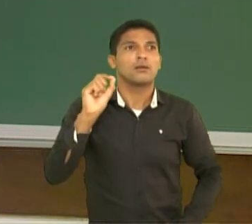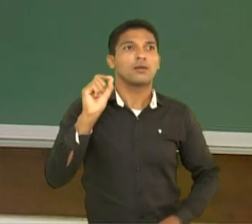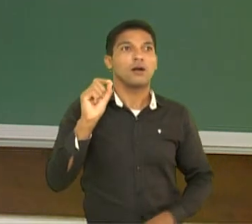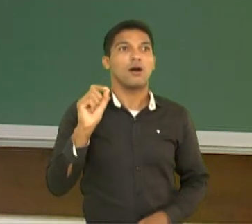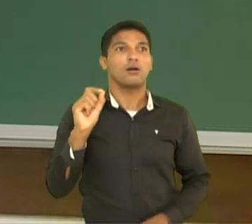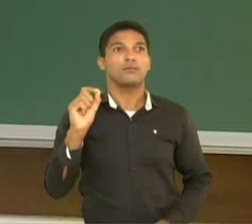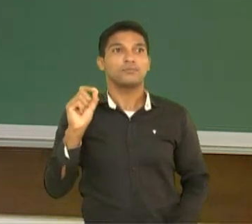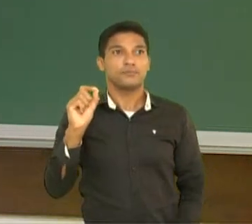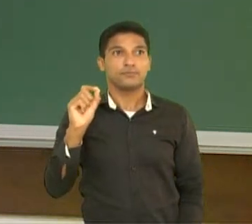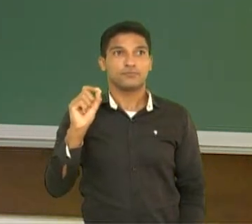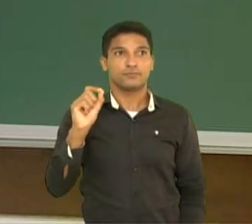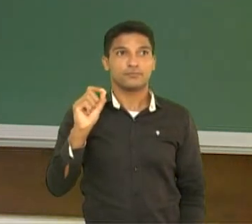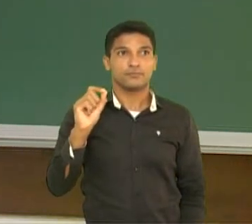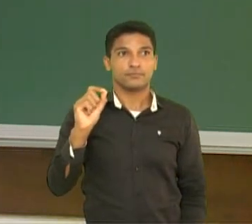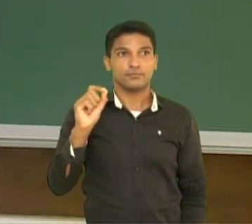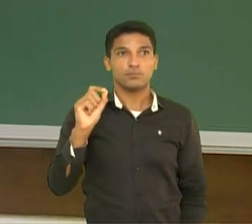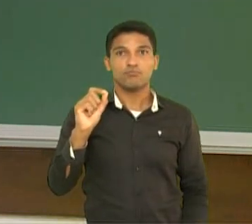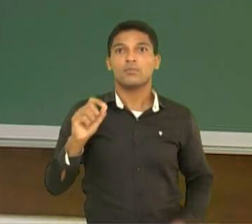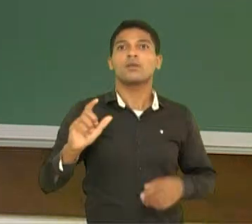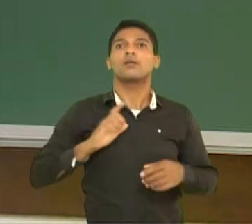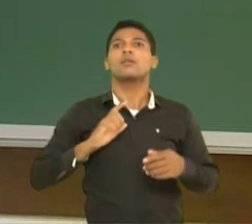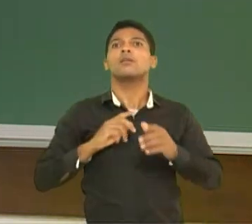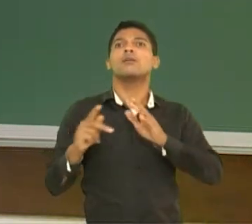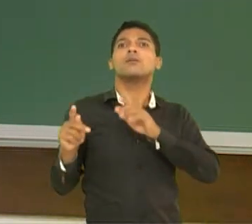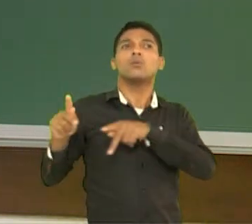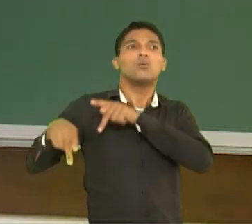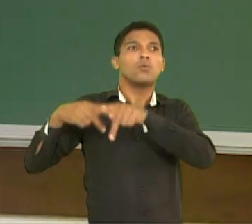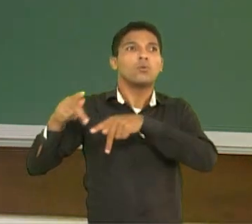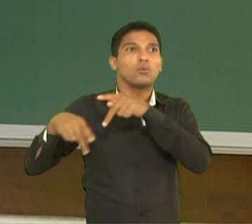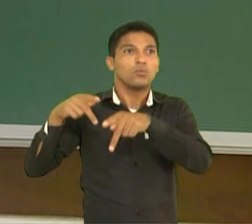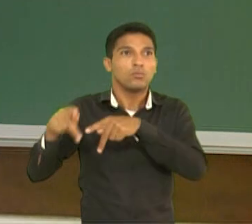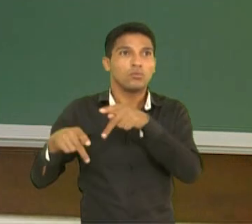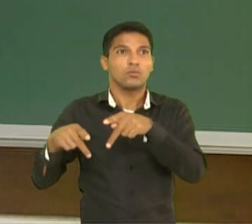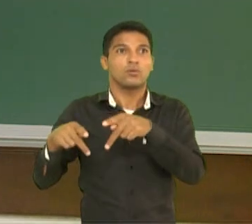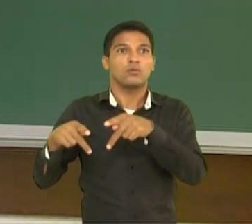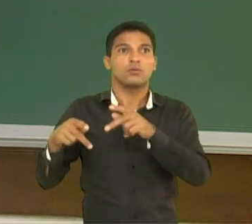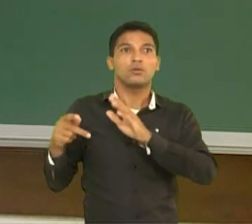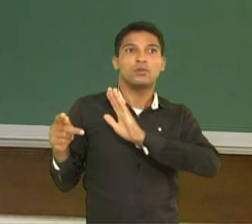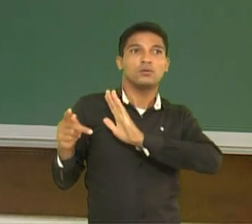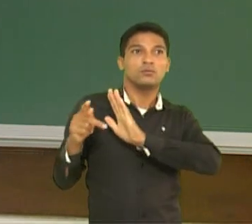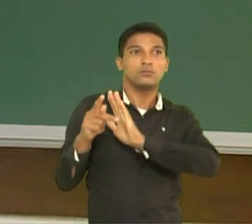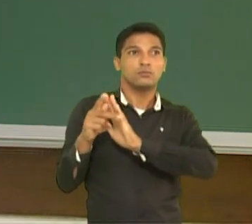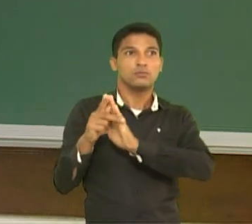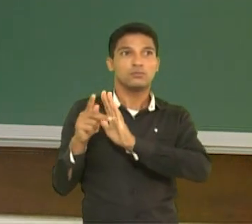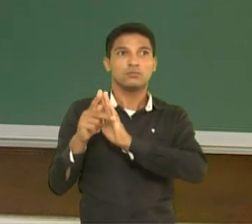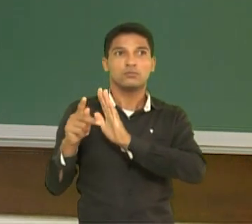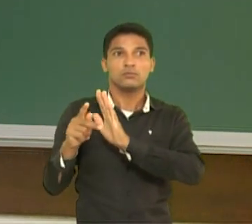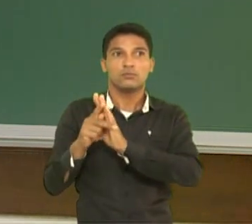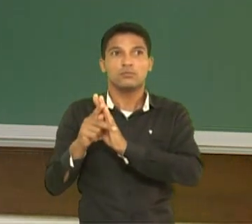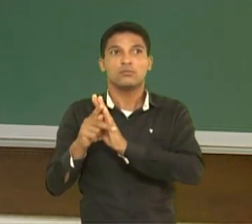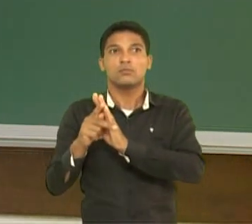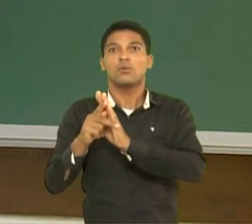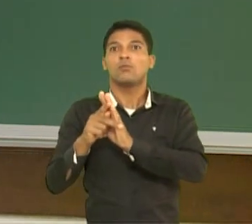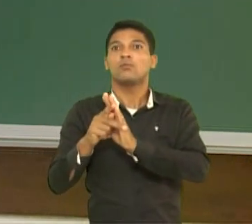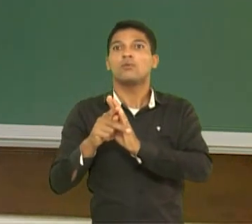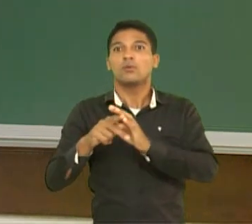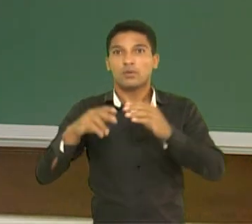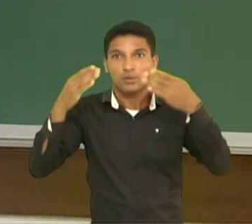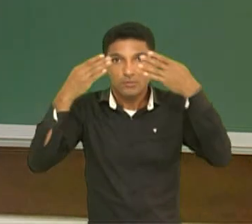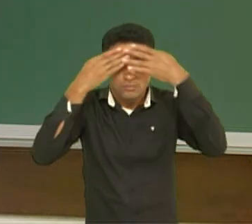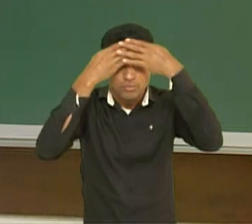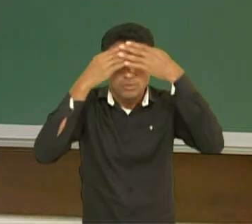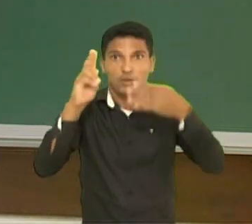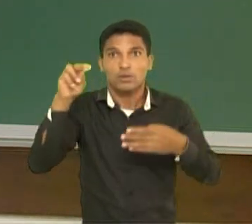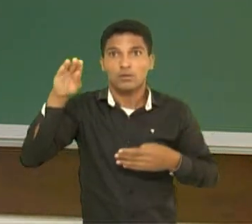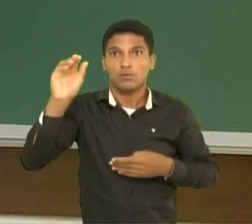a religião chamada Candomblé, que vai influenciar uma outra religião também brasileira sincrética, que é a Umbanda. A Umbanda